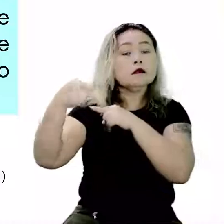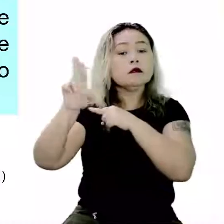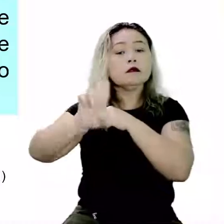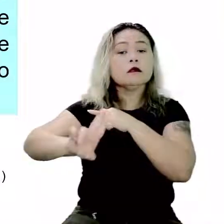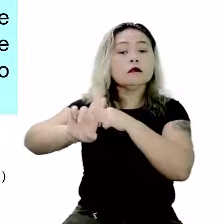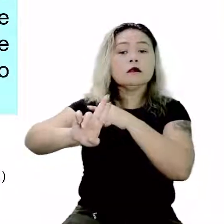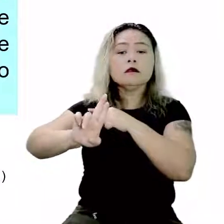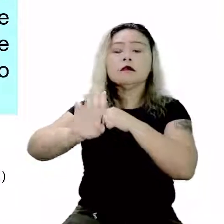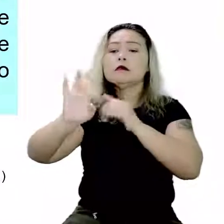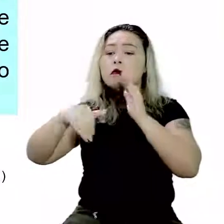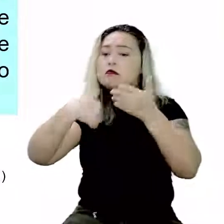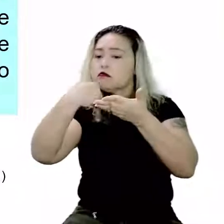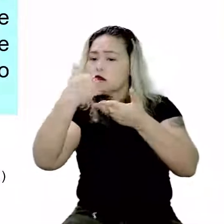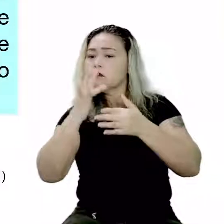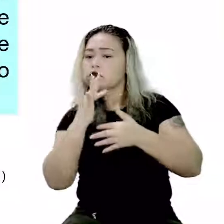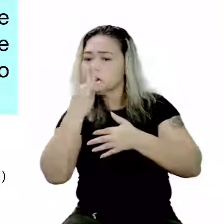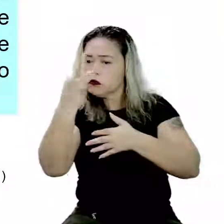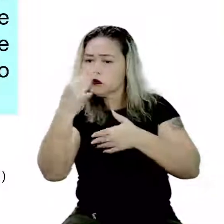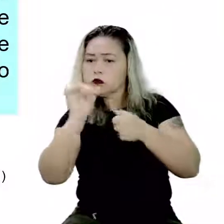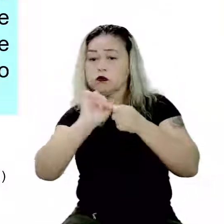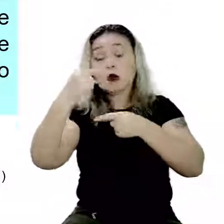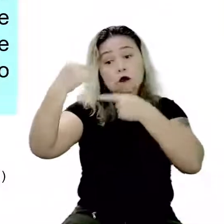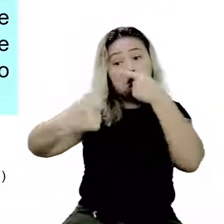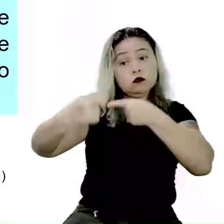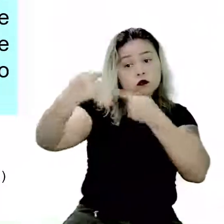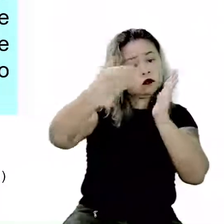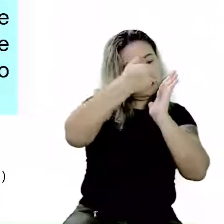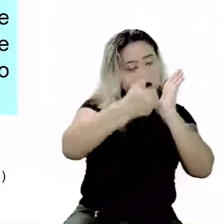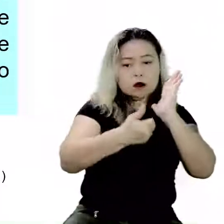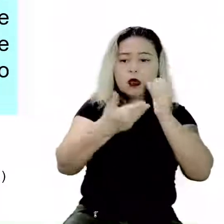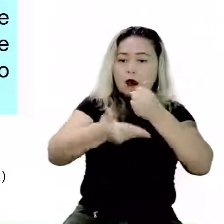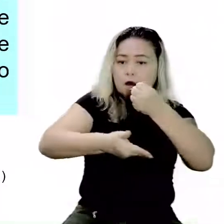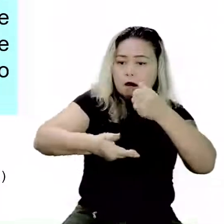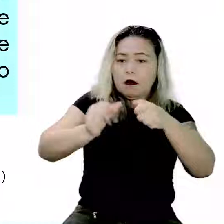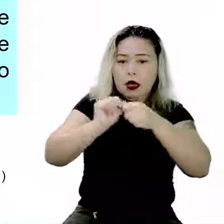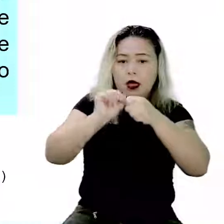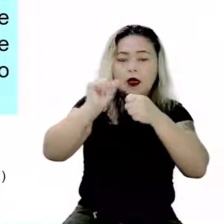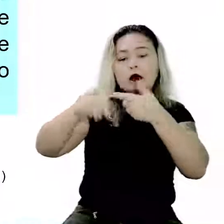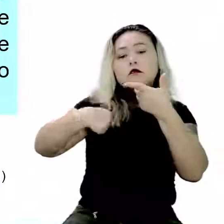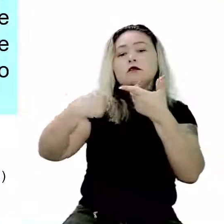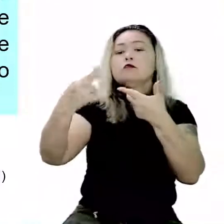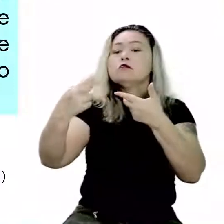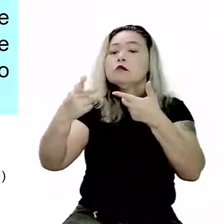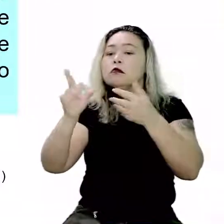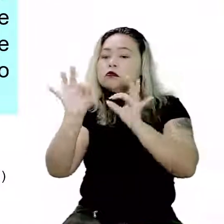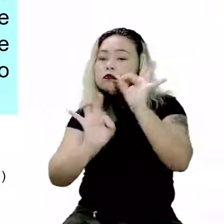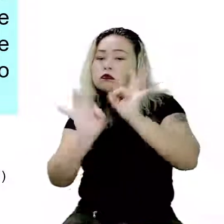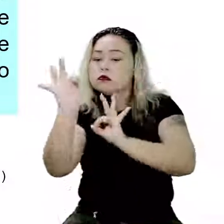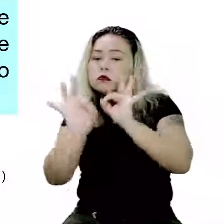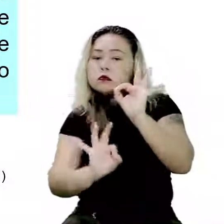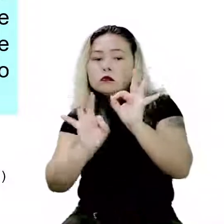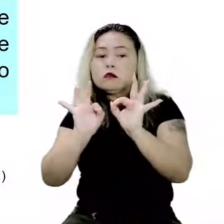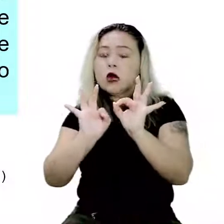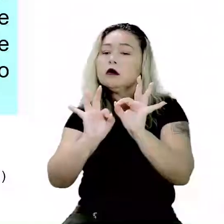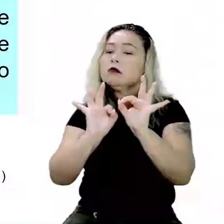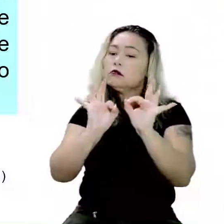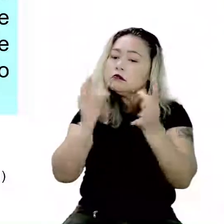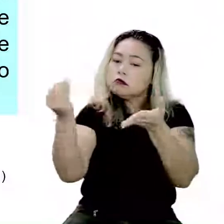usados para a proposição de políticas governamentais em relação a projetos de